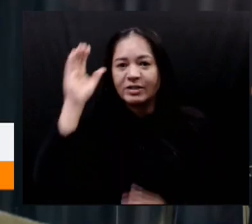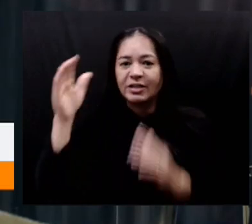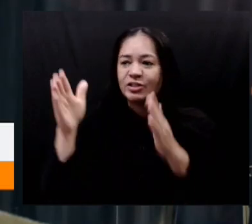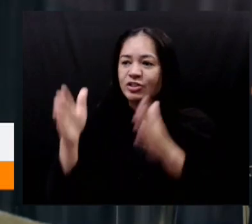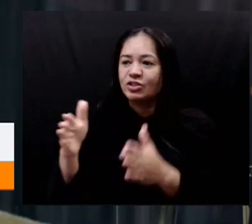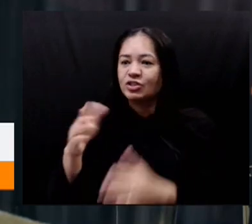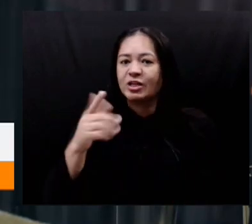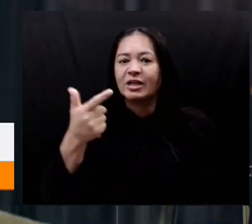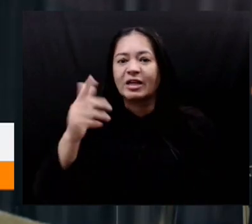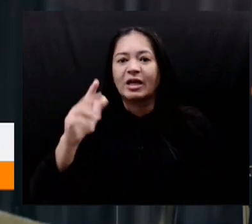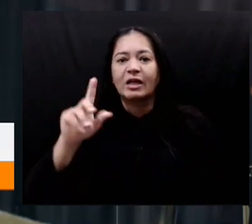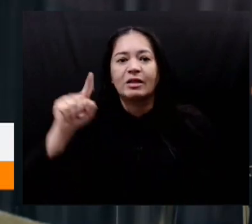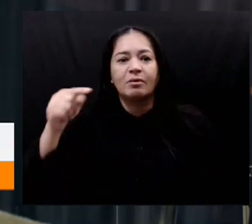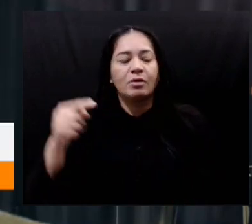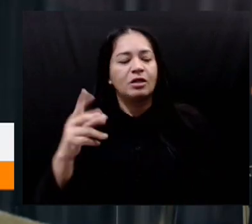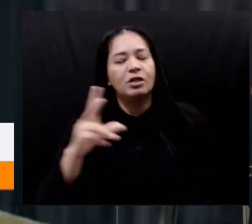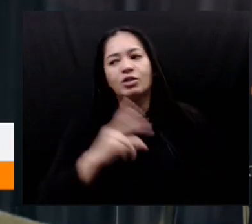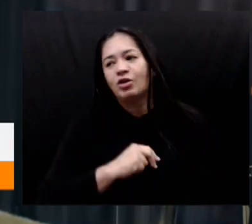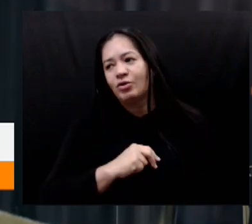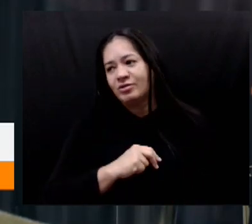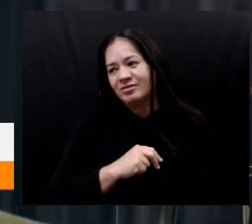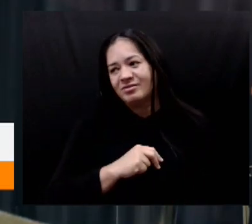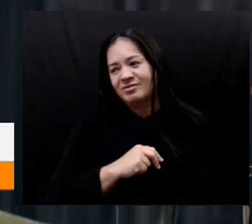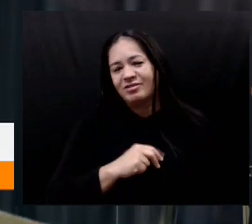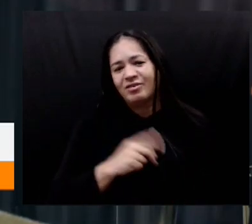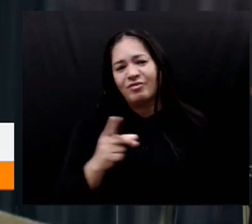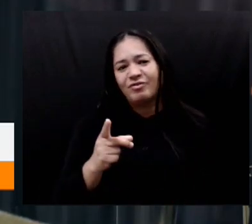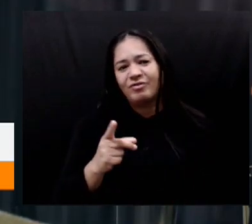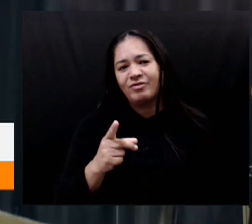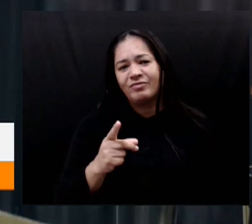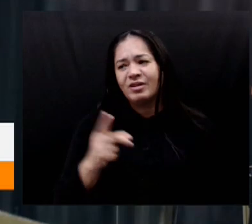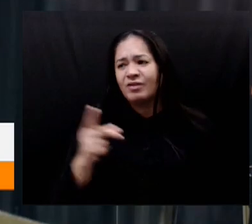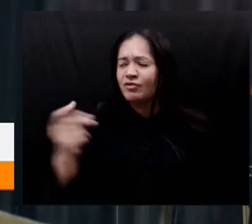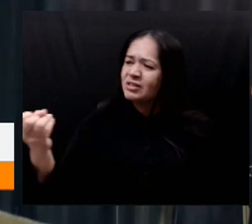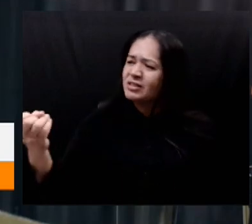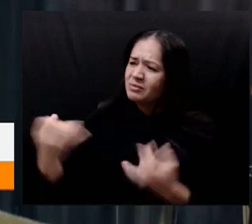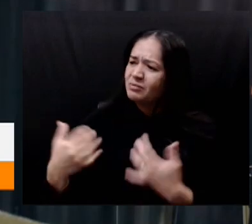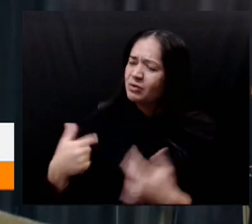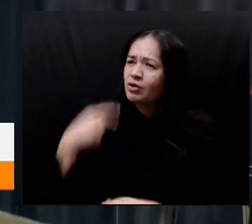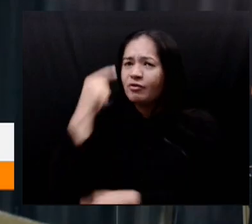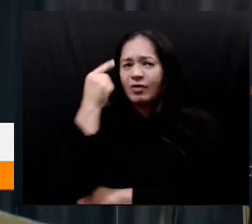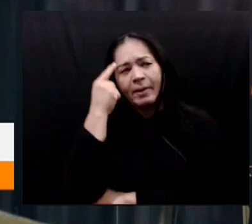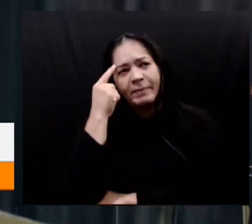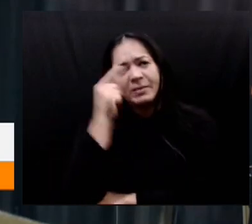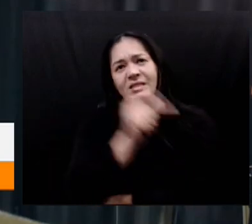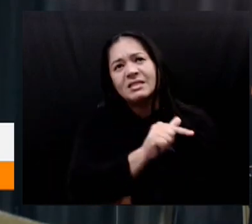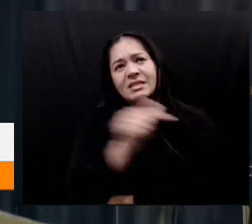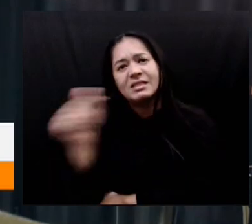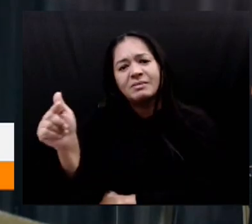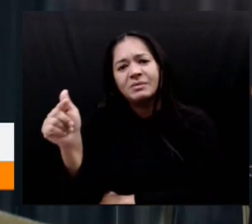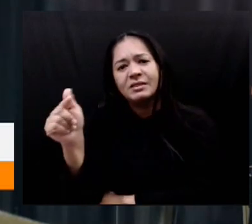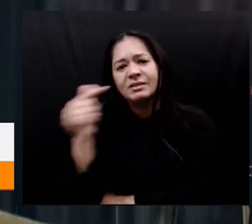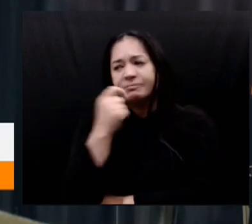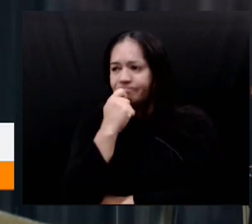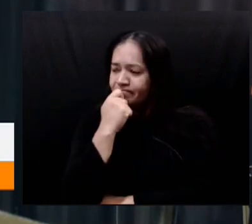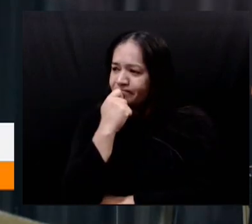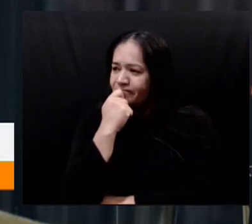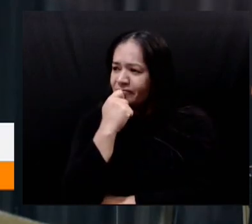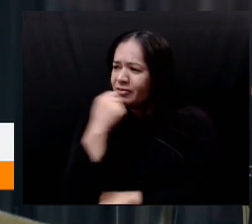e fala: "Nossa, Valéria, aquilo que você me falou, eu fiquei pensando a semana inteira, a sessão foi tão